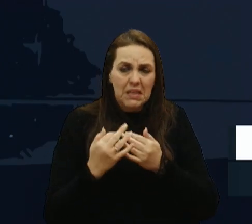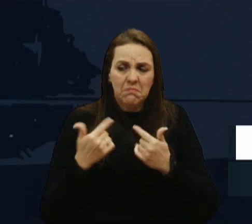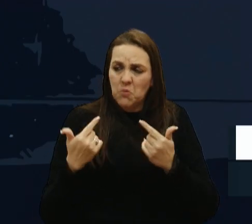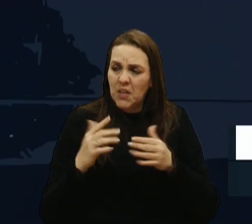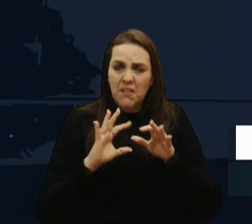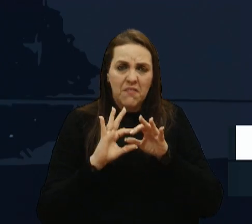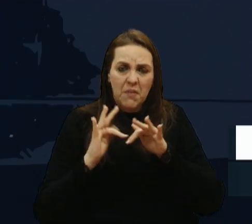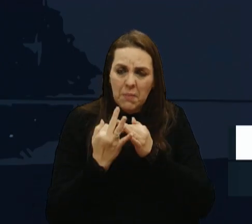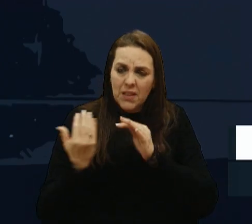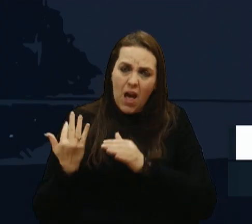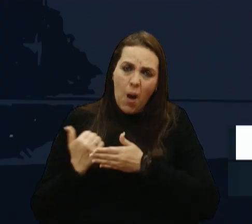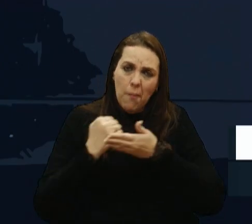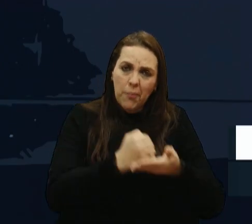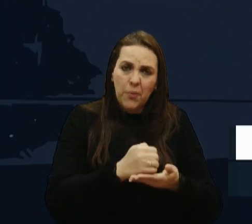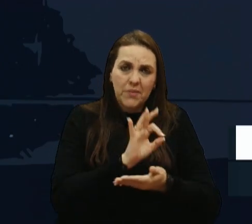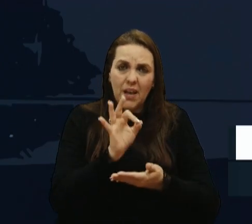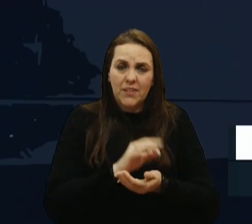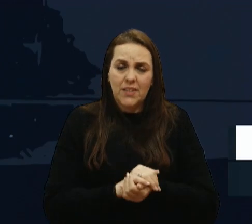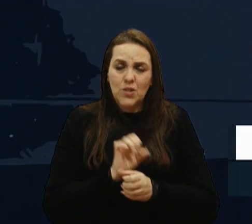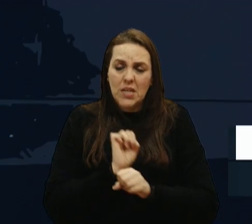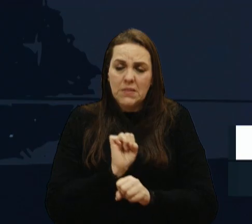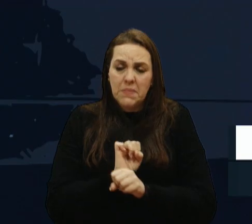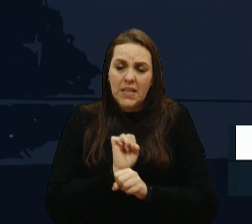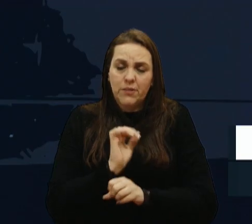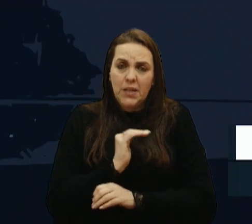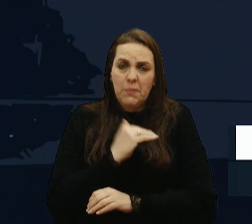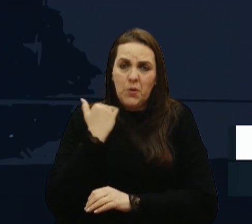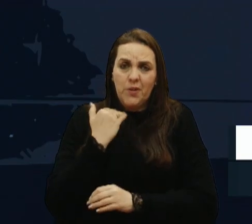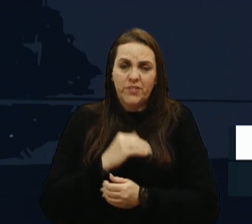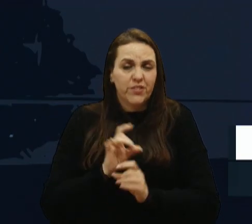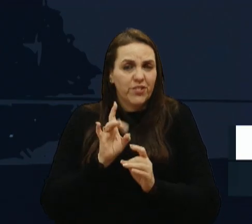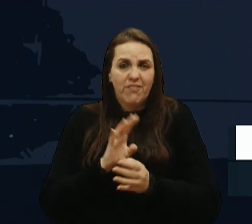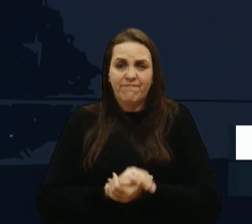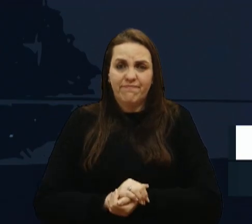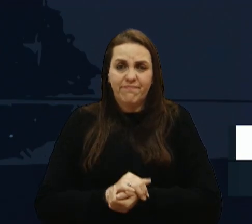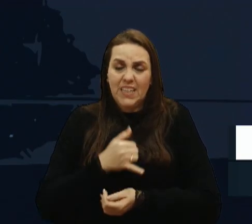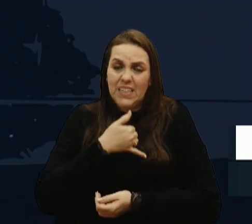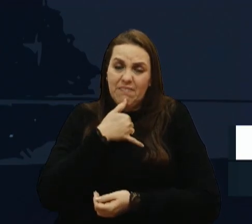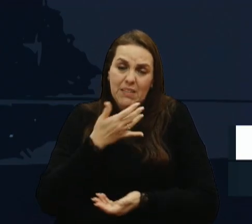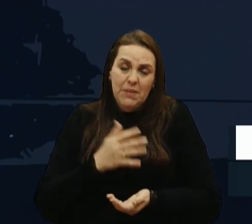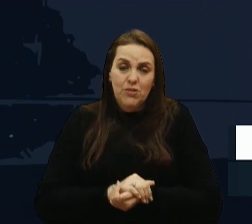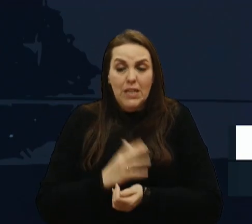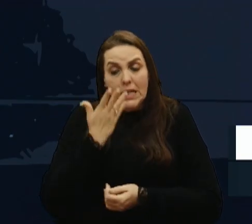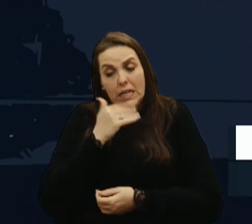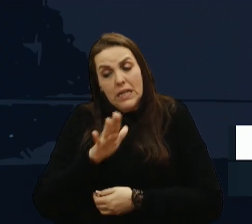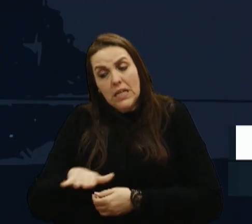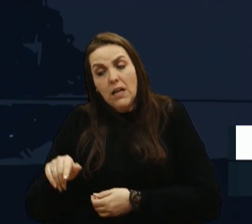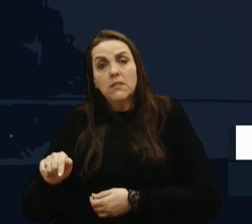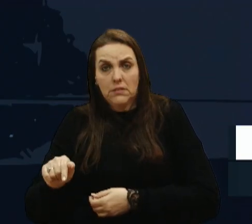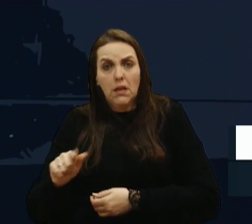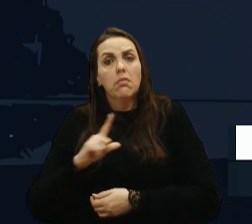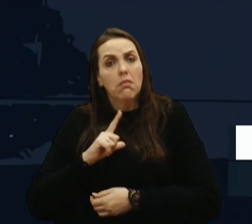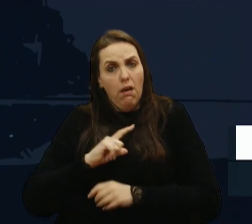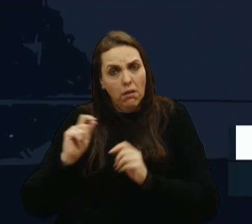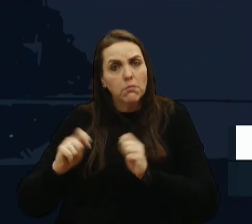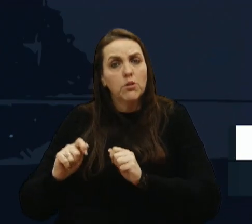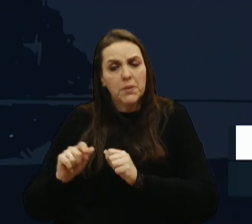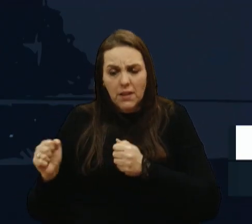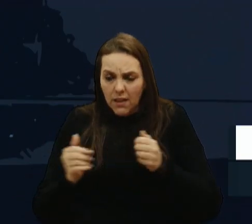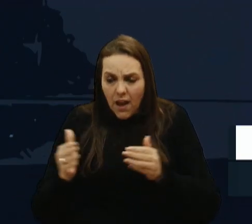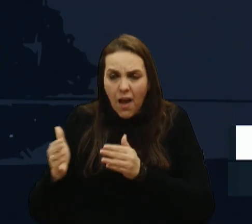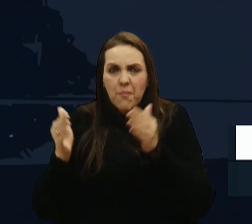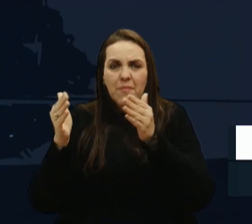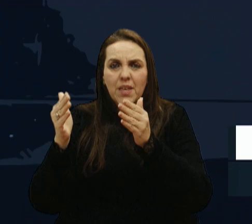família nenhuma, o futuro é esperar morrer. Infelizmente, é isso que a gente diz. As crianças ainda a gente tem condições de dar um